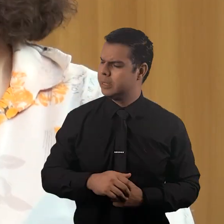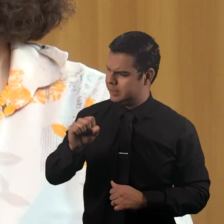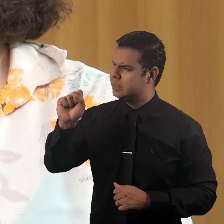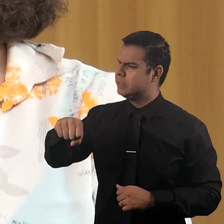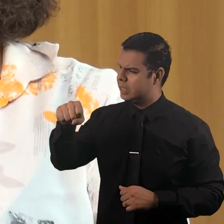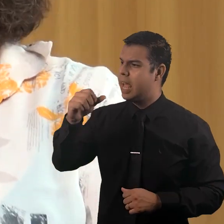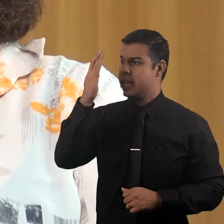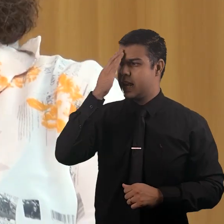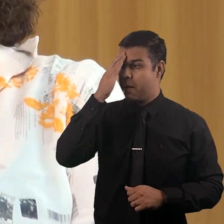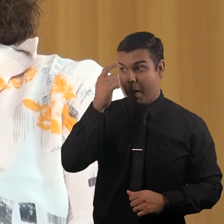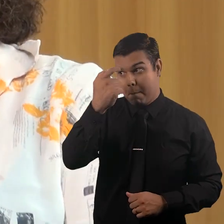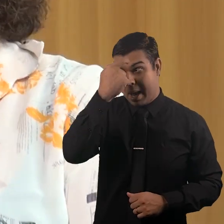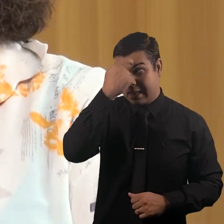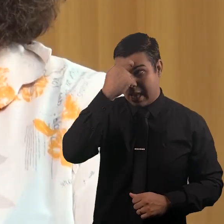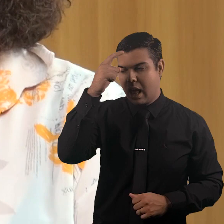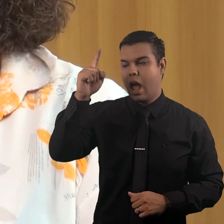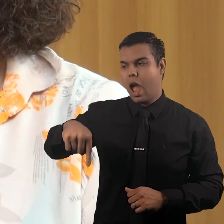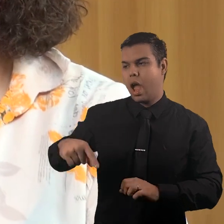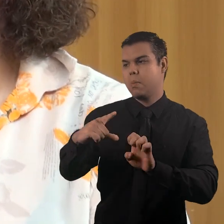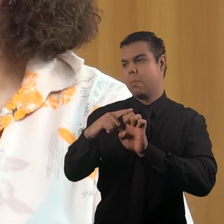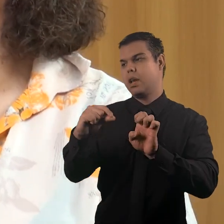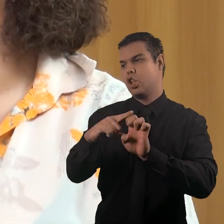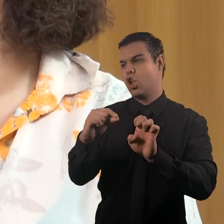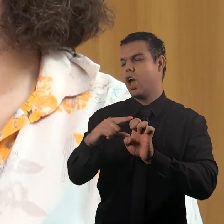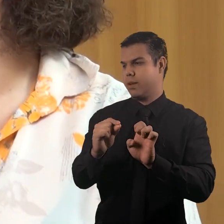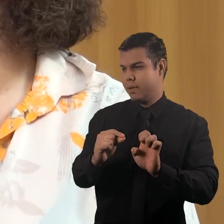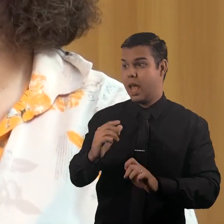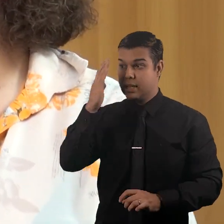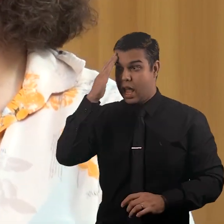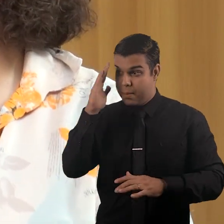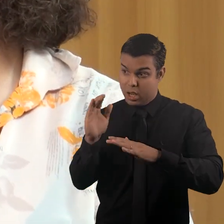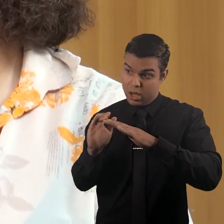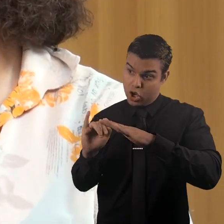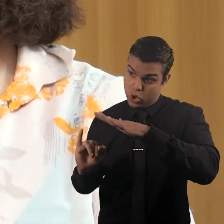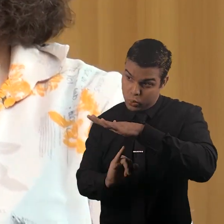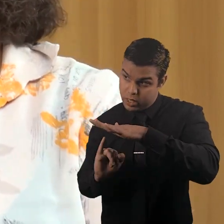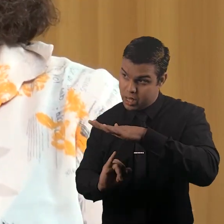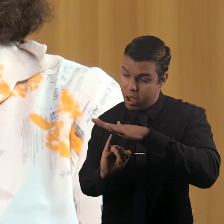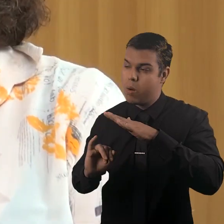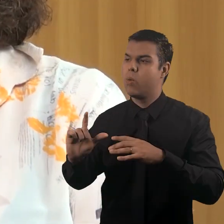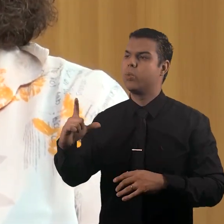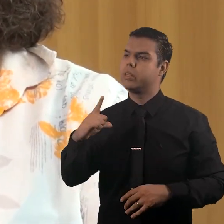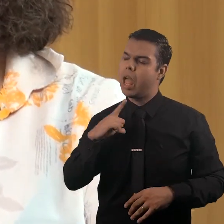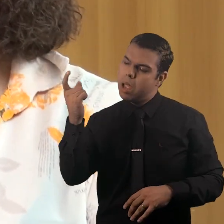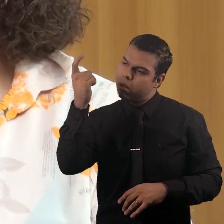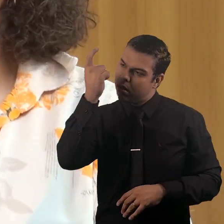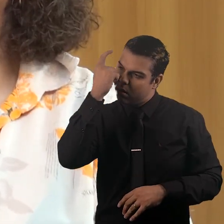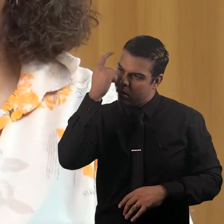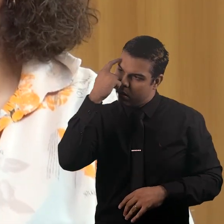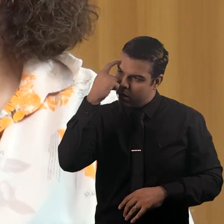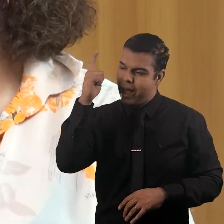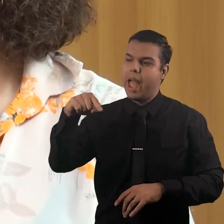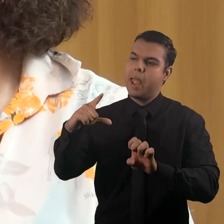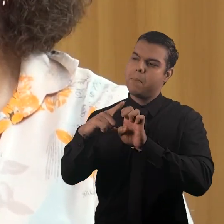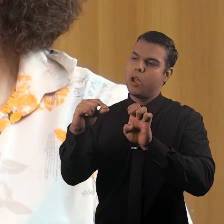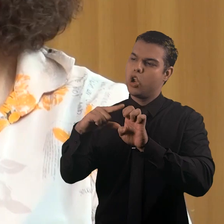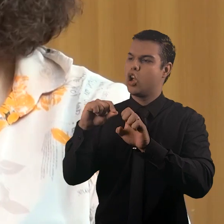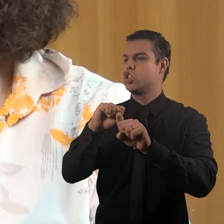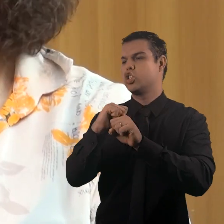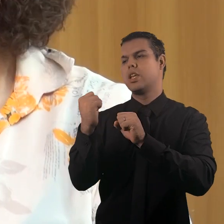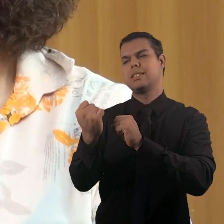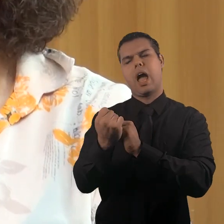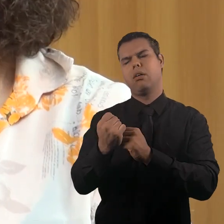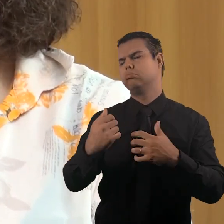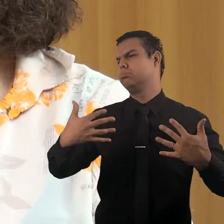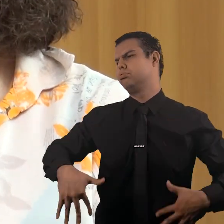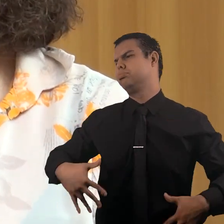da Fundação Laço Rosa sempre foi uma mentalidade empreendedora. Então, entender a instituição com a mentalidade de empreendedorismo social sempre fez